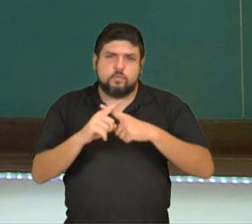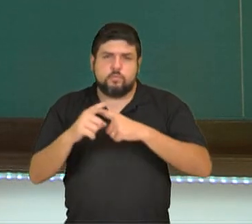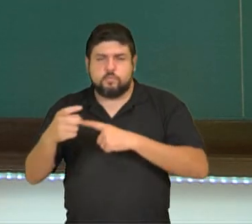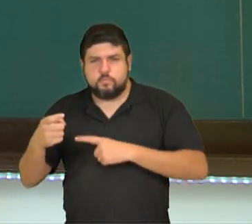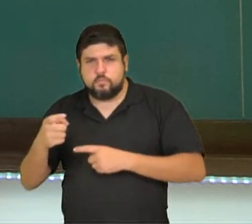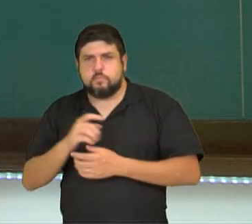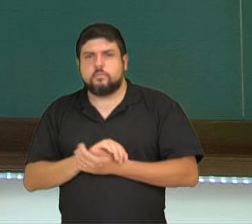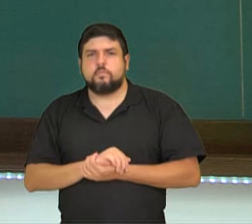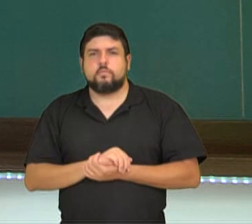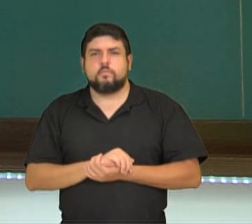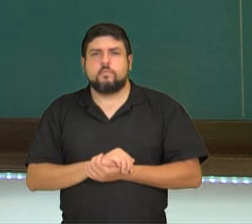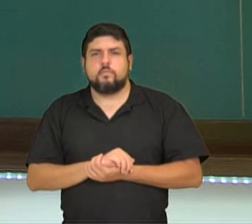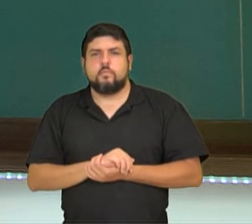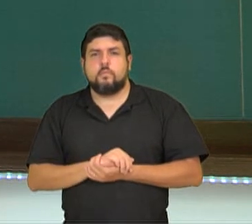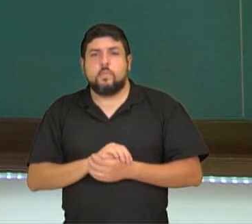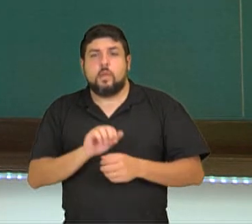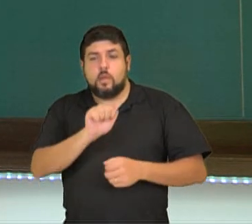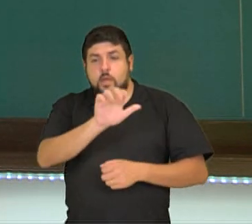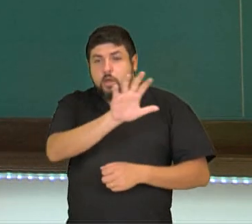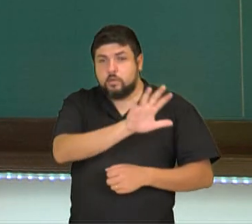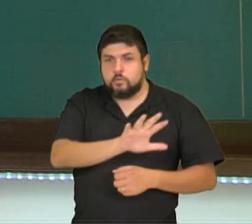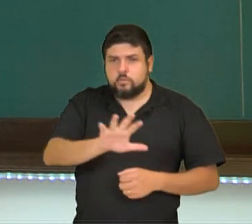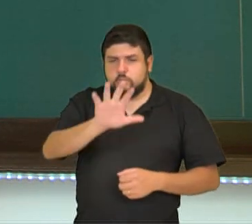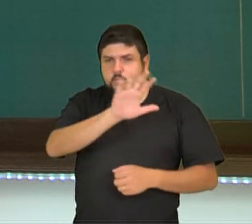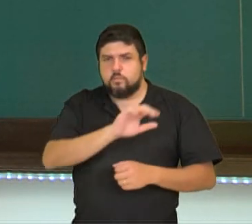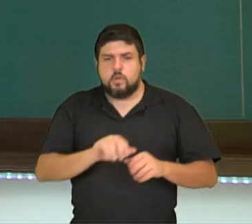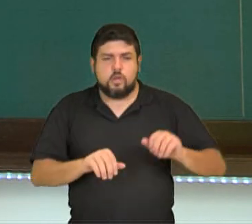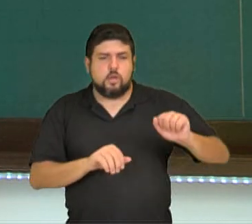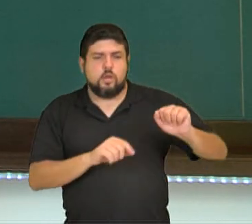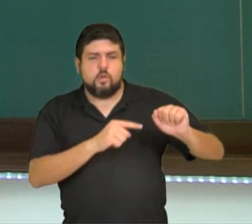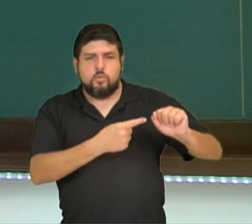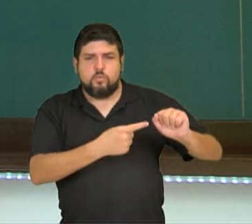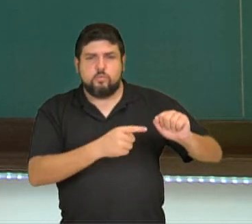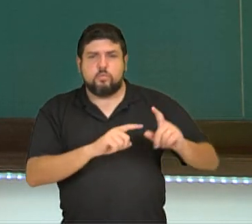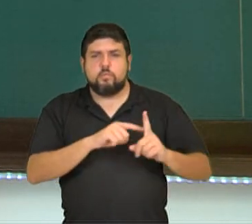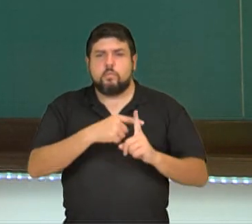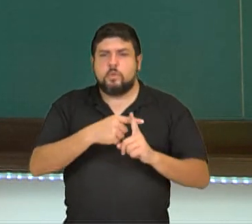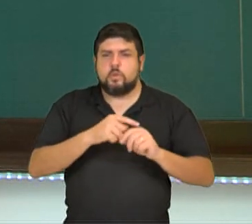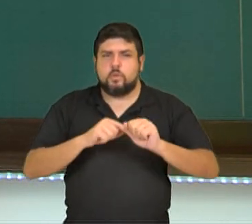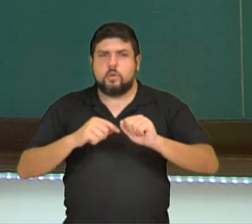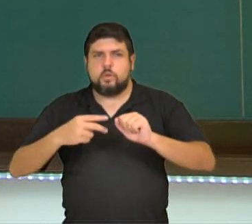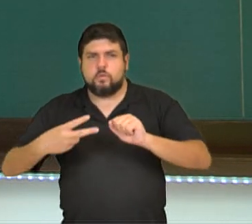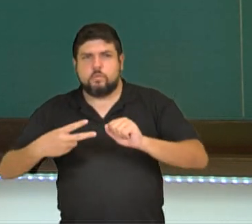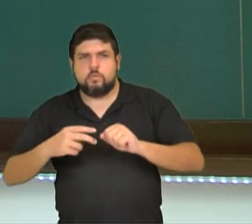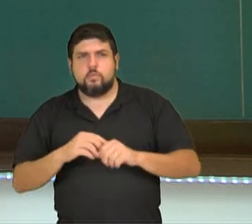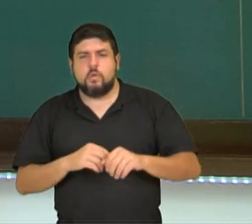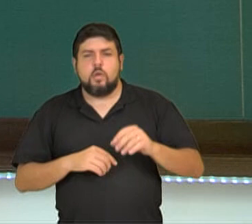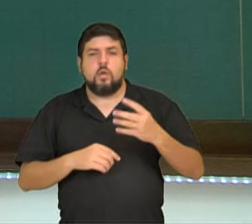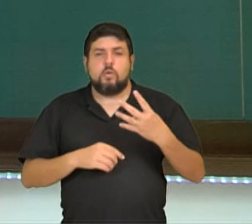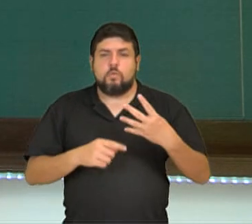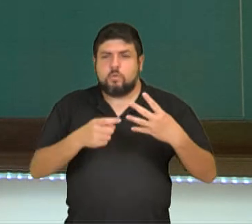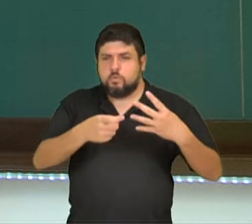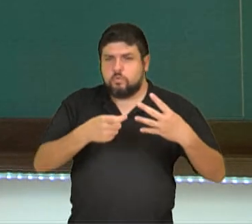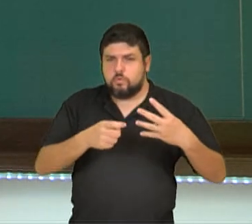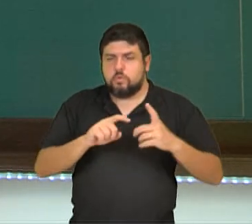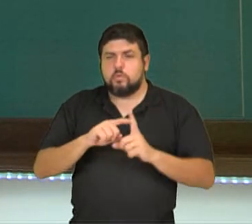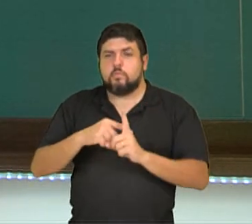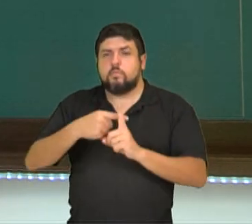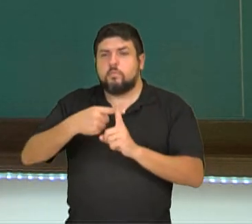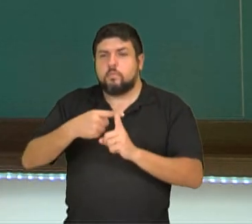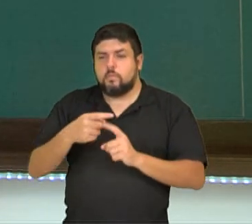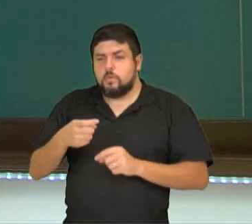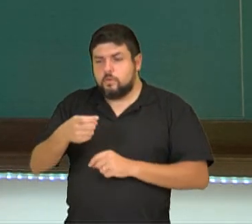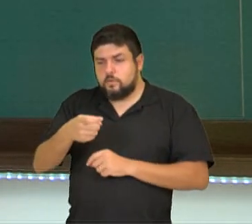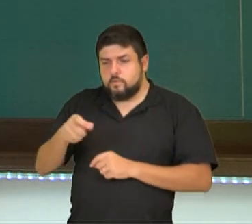área total? A área total vai ser a área 1 mais a área 2, 4x mais xy ou yx, né?